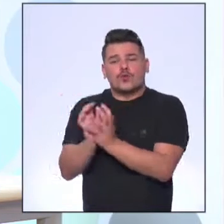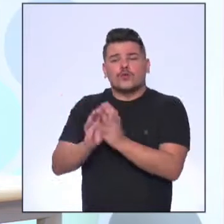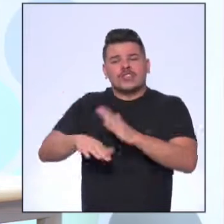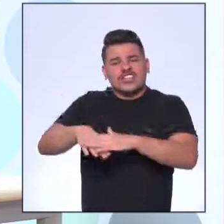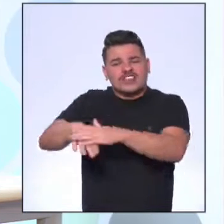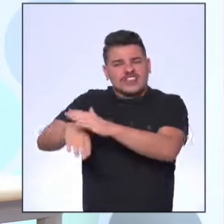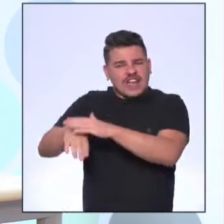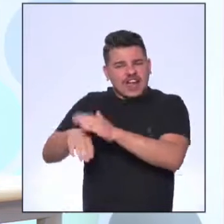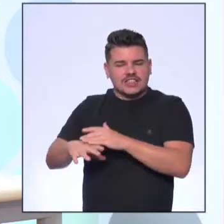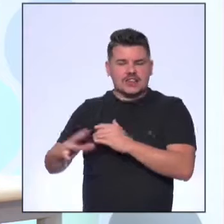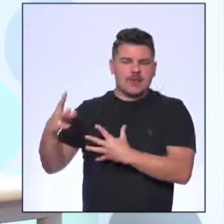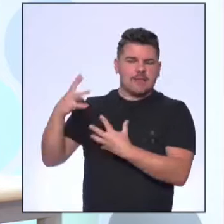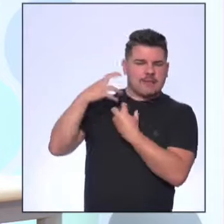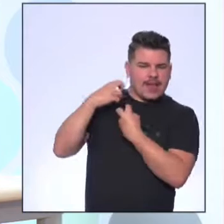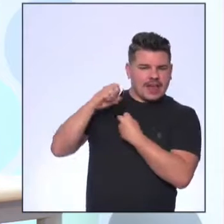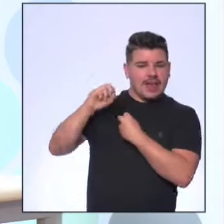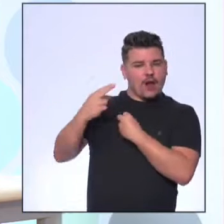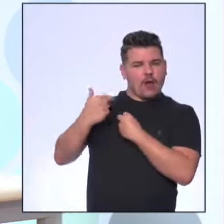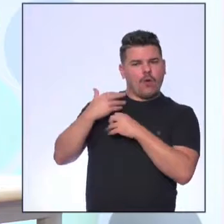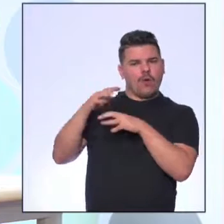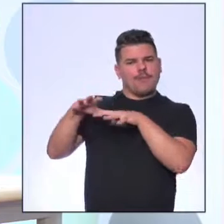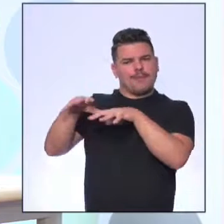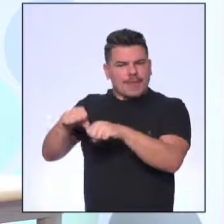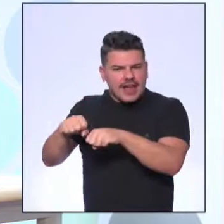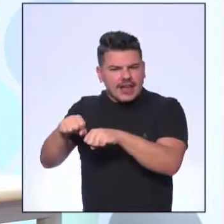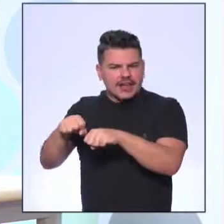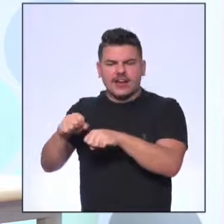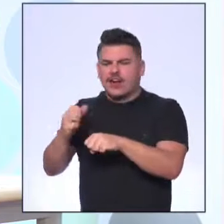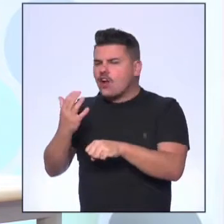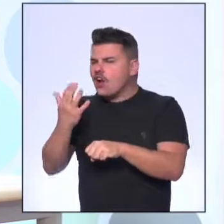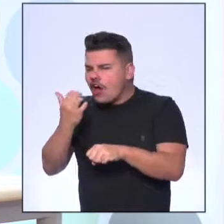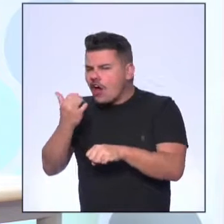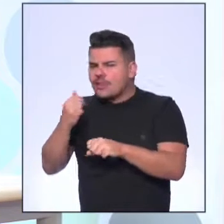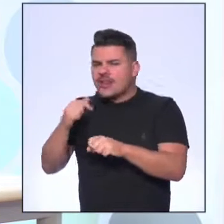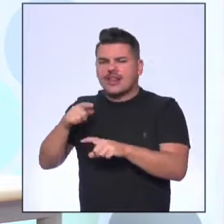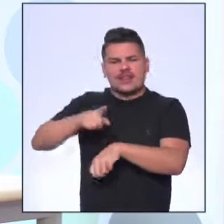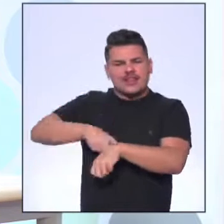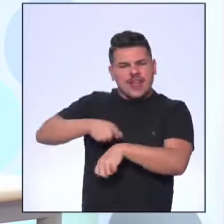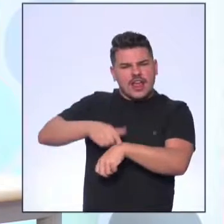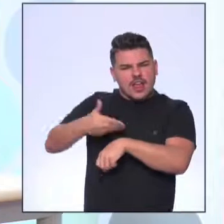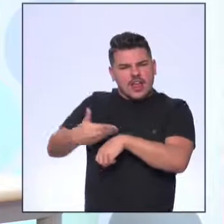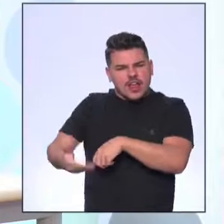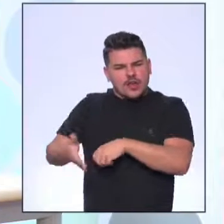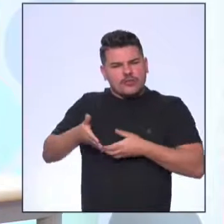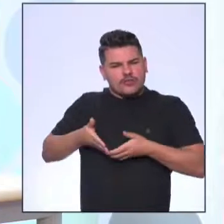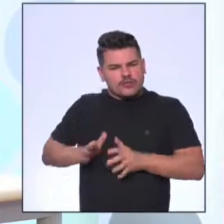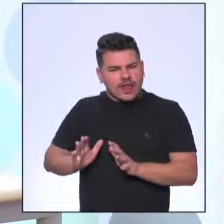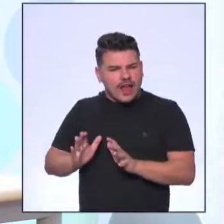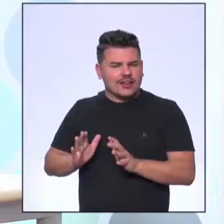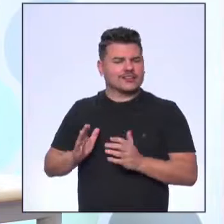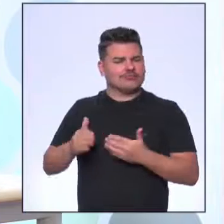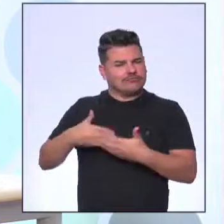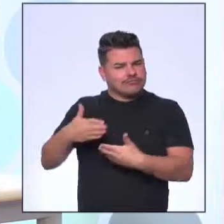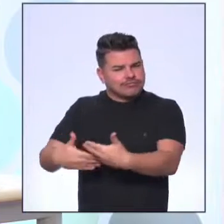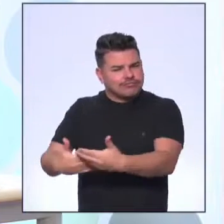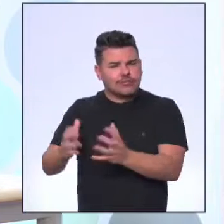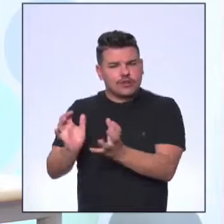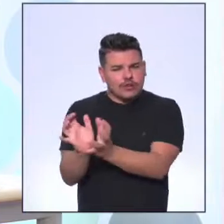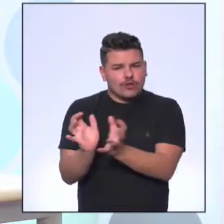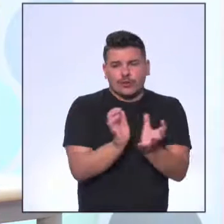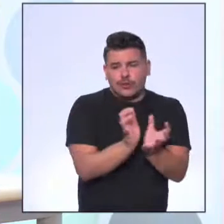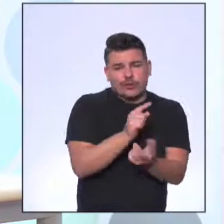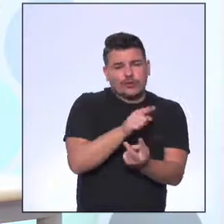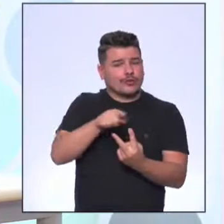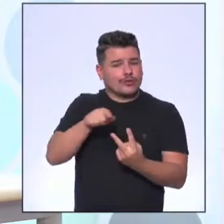seres vivos vão ter no nosso ambiente. Ok? Então, vamos lá. Outro fator importante, tá, da gente